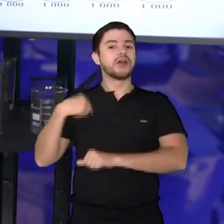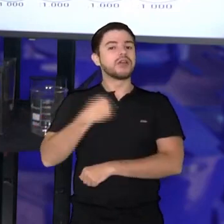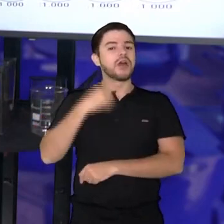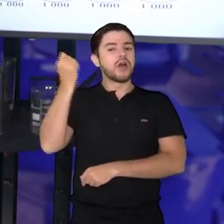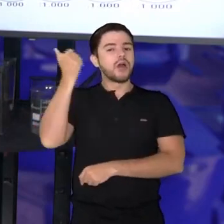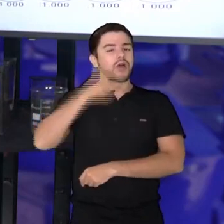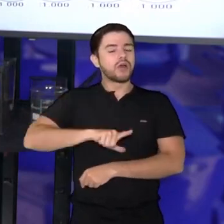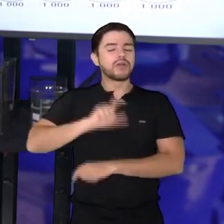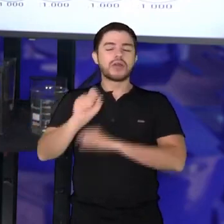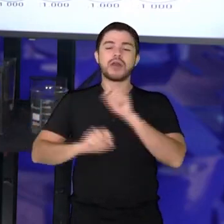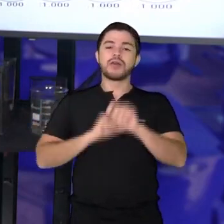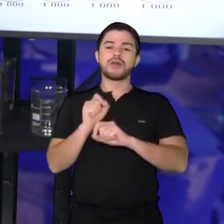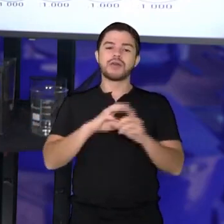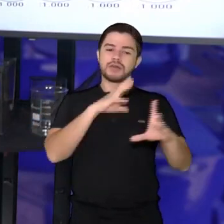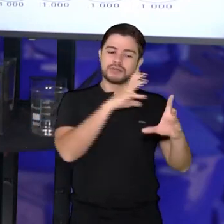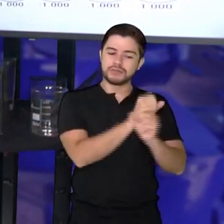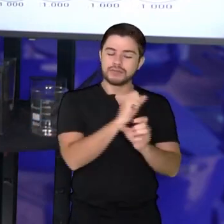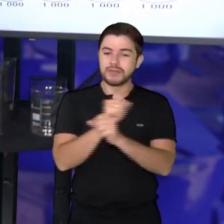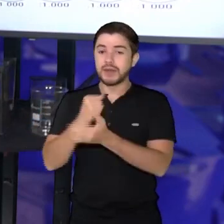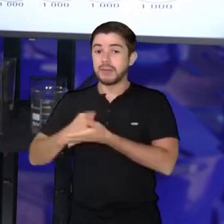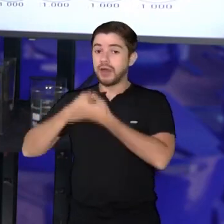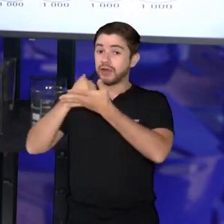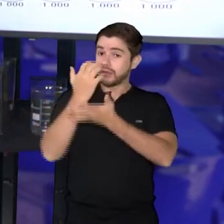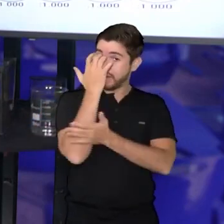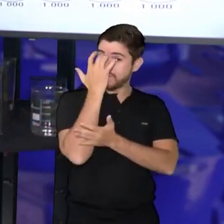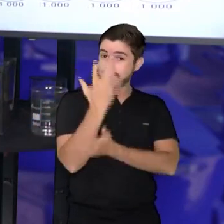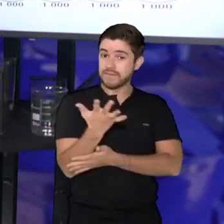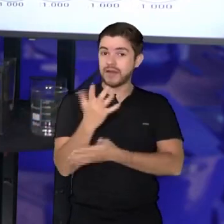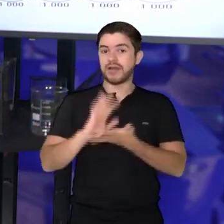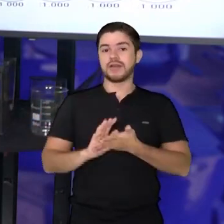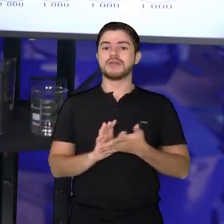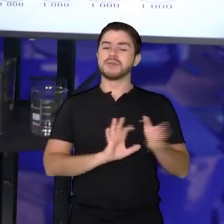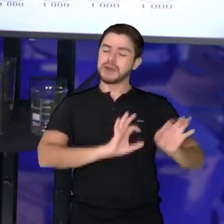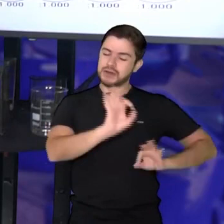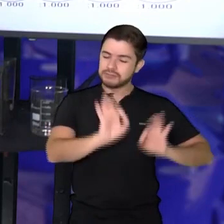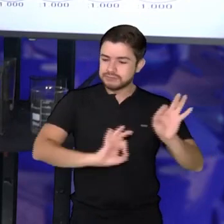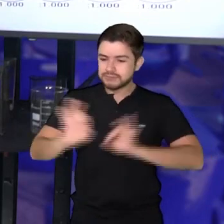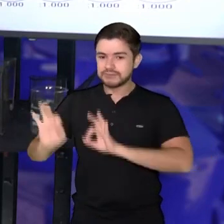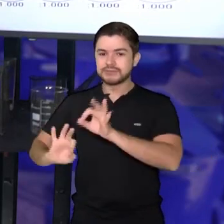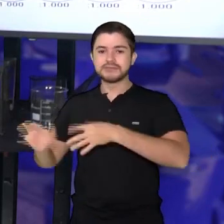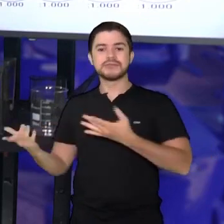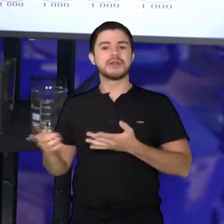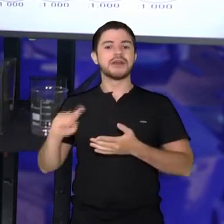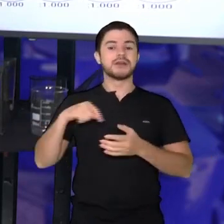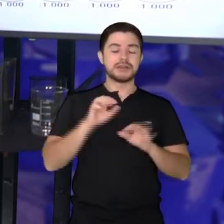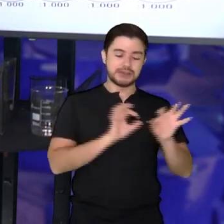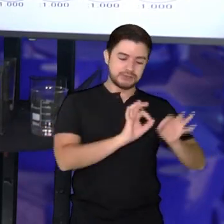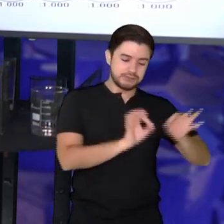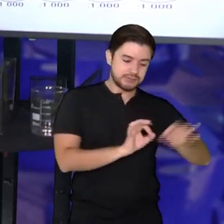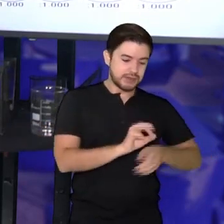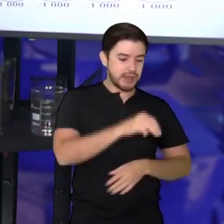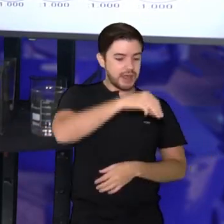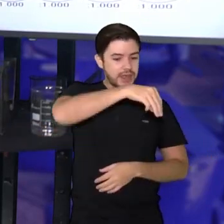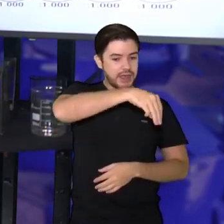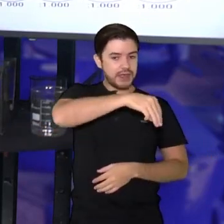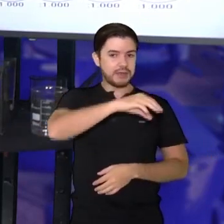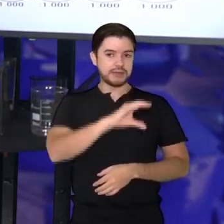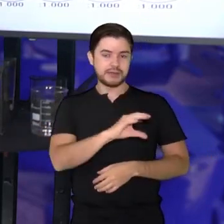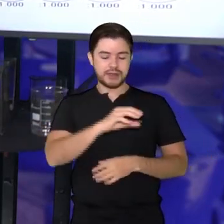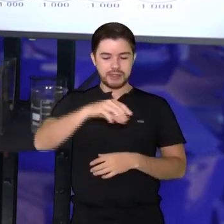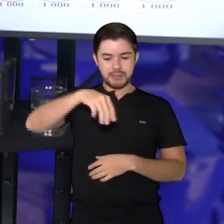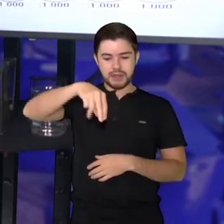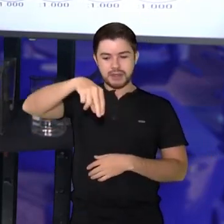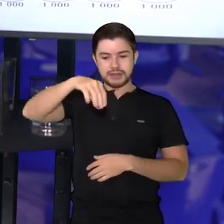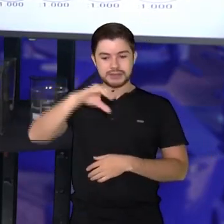consegue fazer algumas operações para facilitar essa passagem de metro cúbico para centímetro ou de metro cúbico